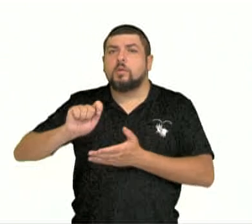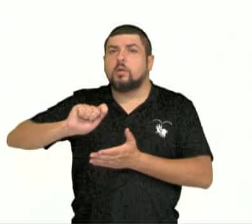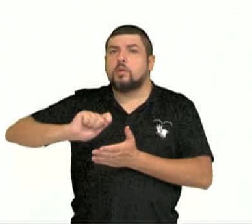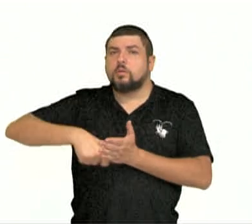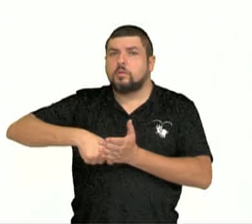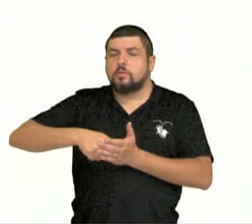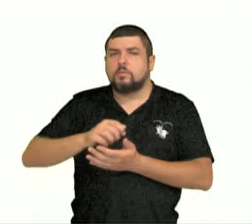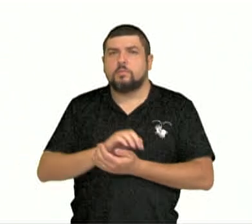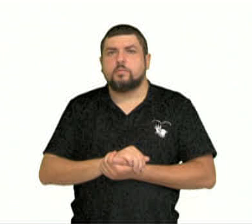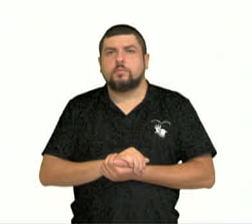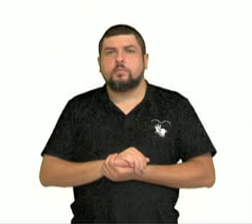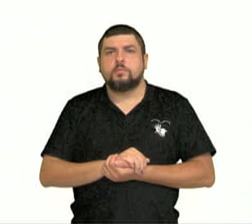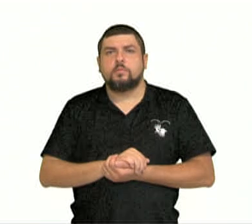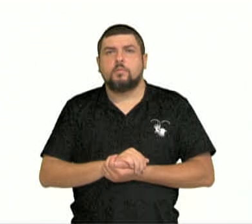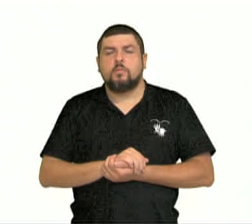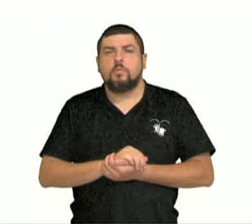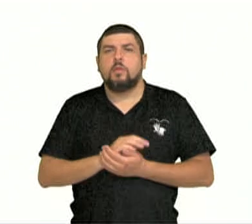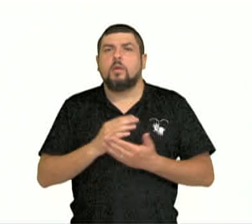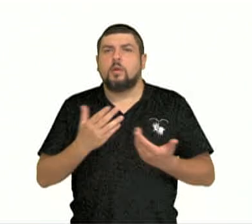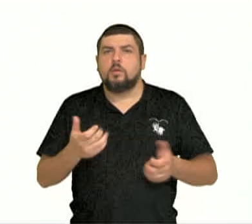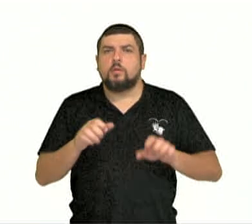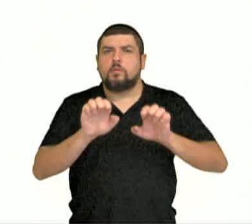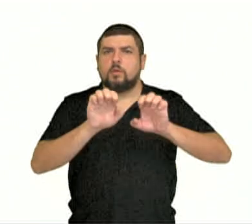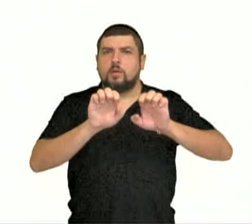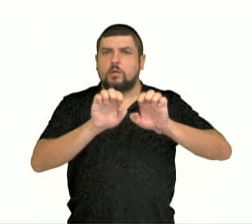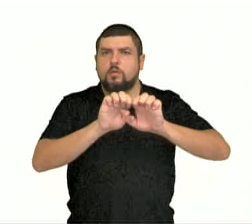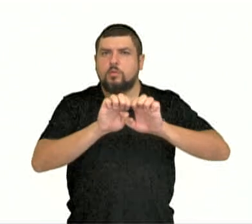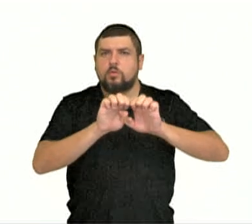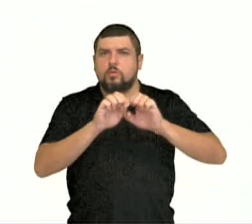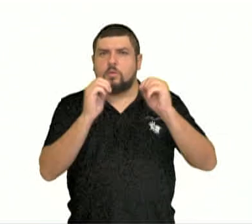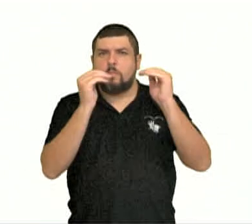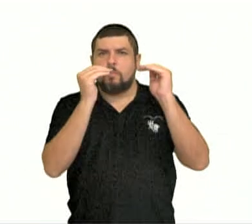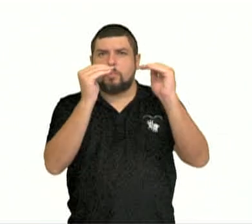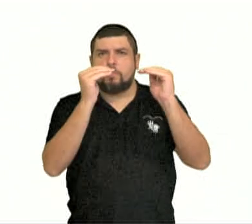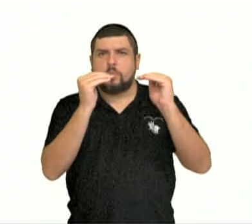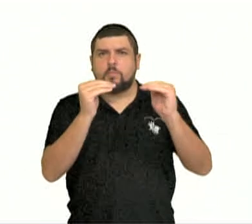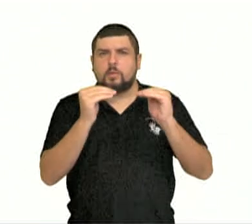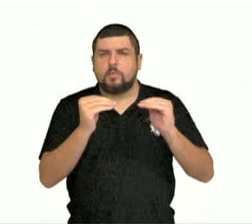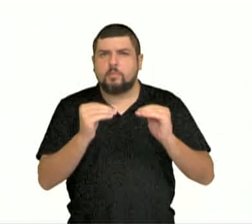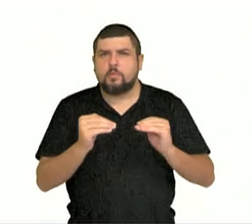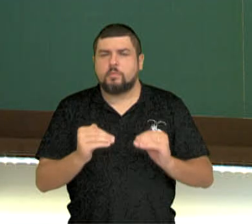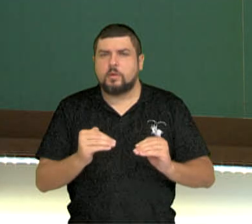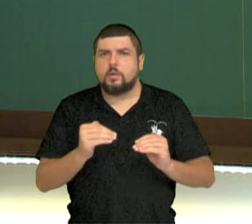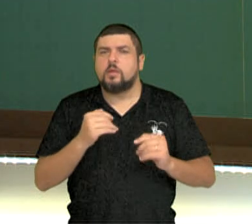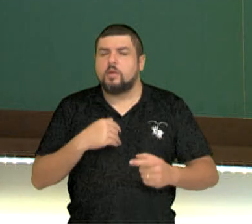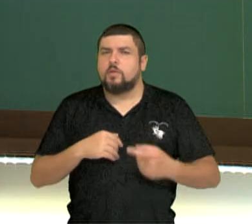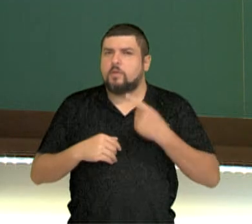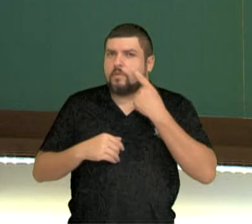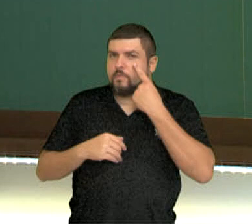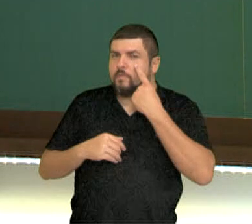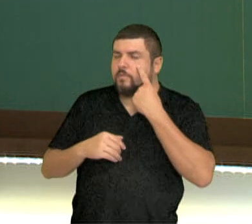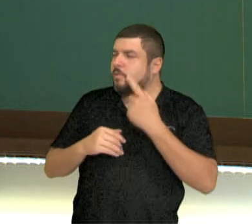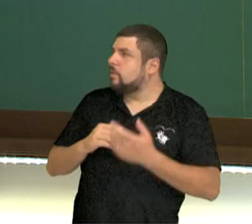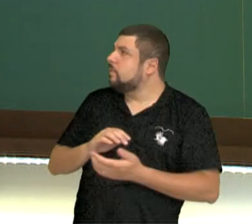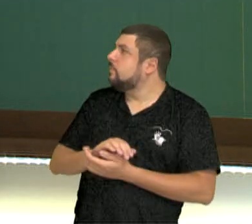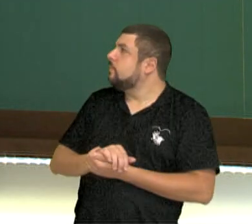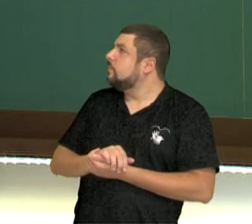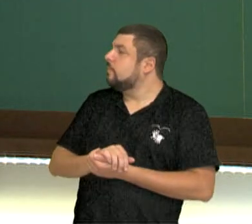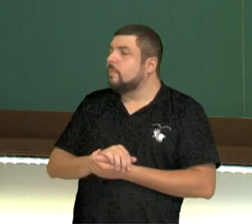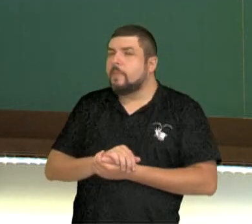a estrutura, confere aqui comigo, vem bem pertinho aqui conferir. Local e